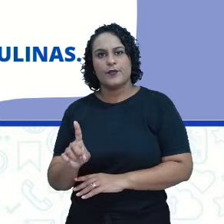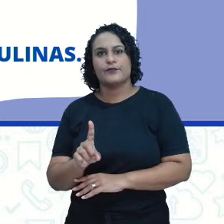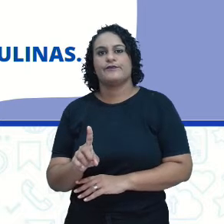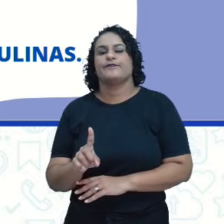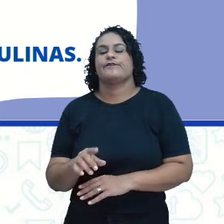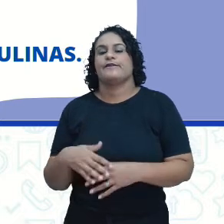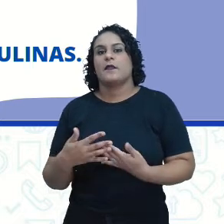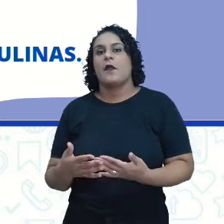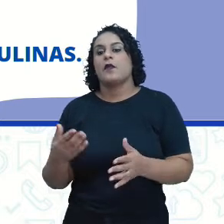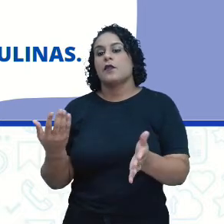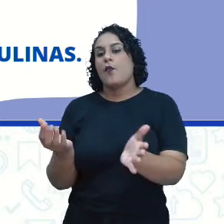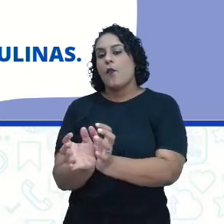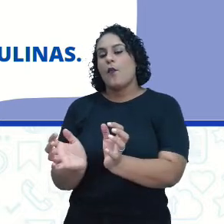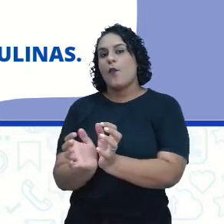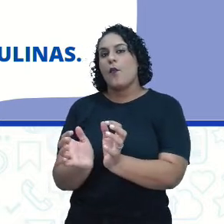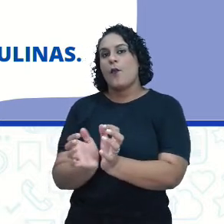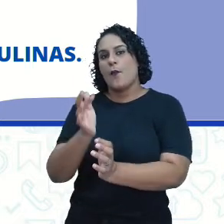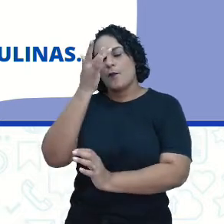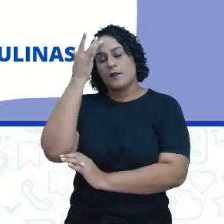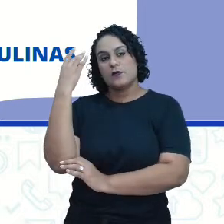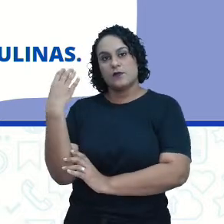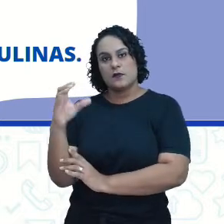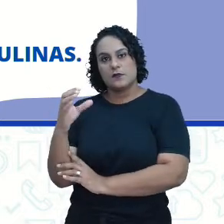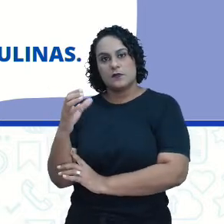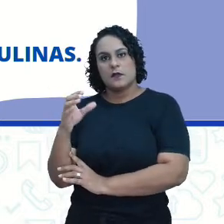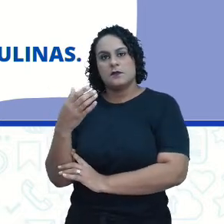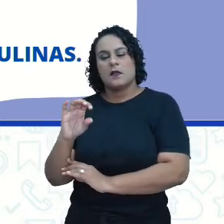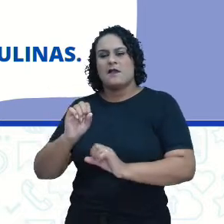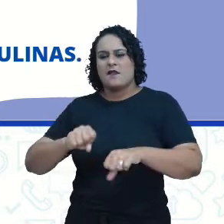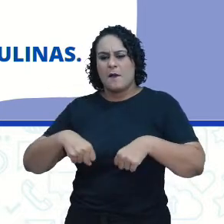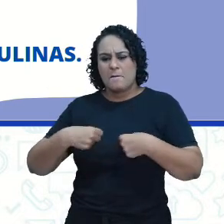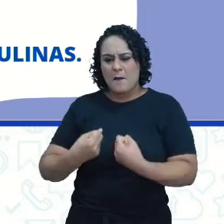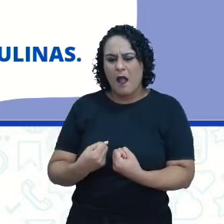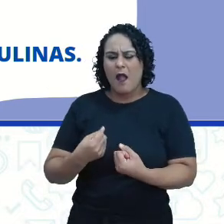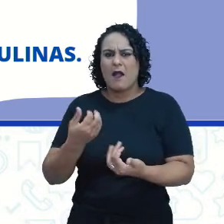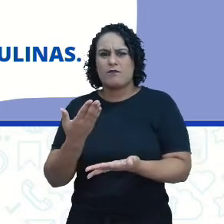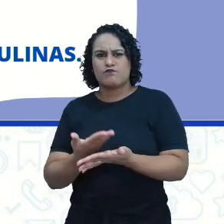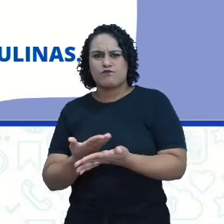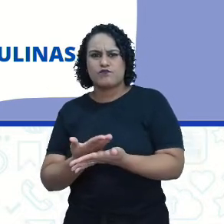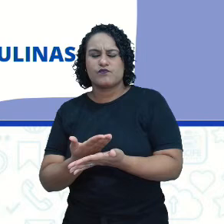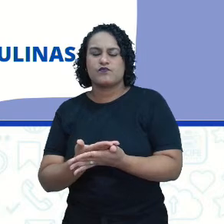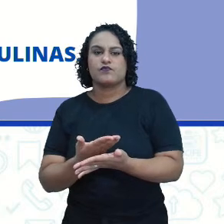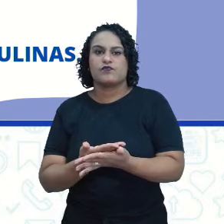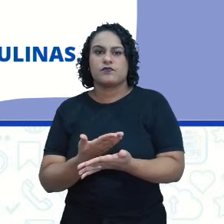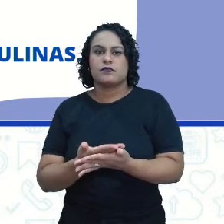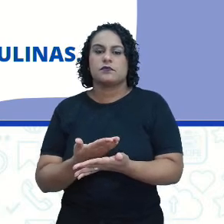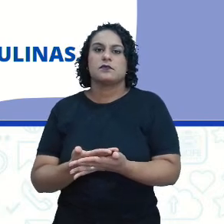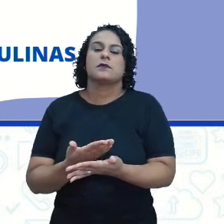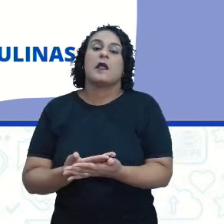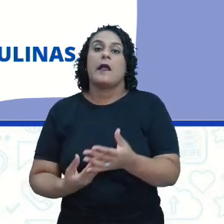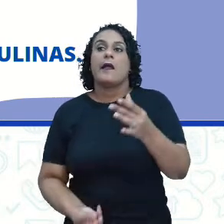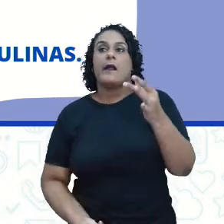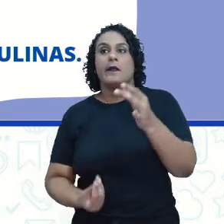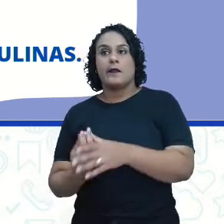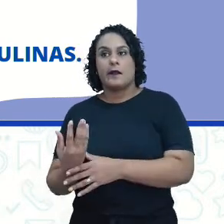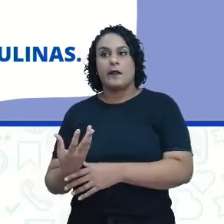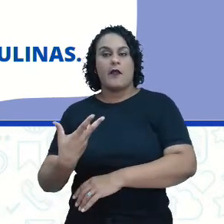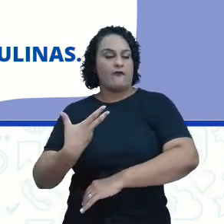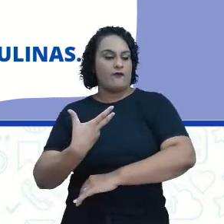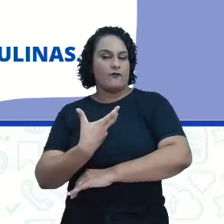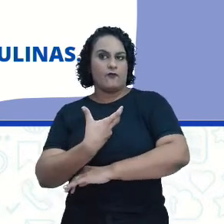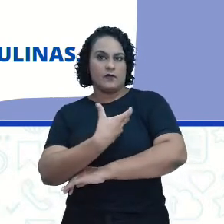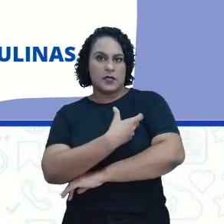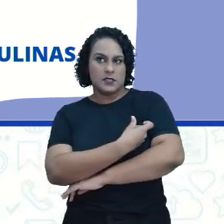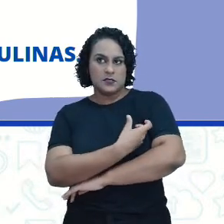que se dedicam, minha gente. Como nós aqui, professores, nos dedicamos para fazer uma aula bem legal, a gente se dedica, a gente estuda, a